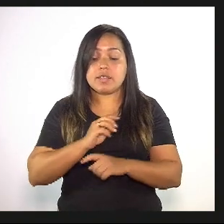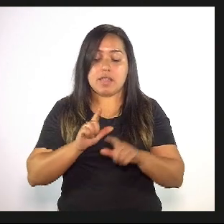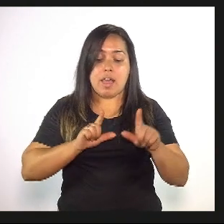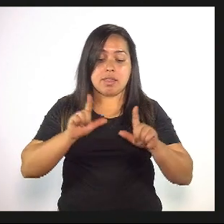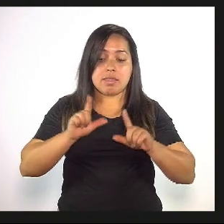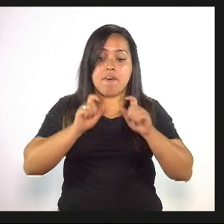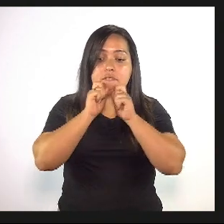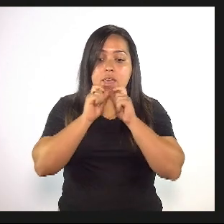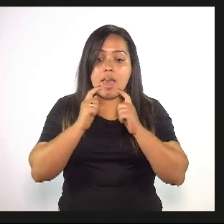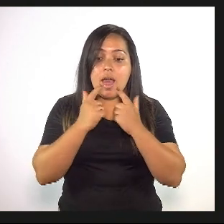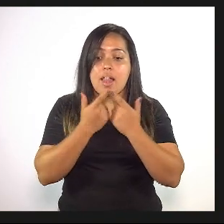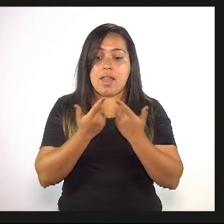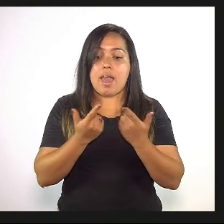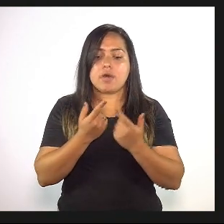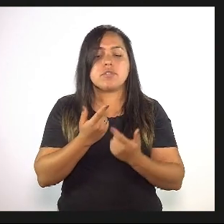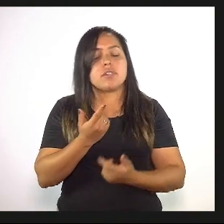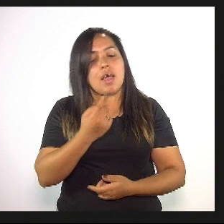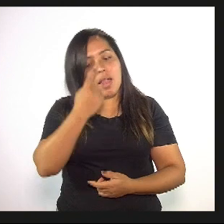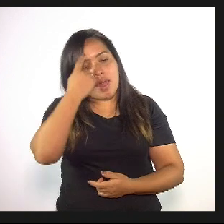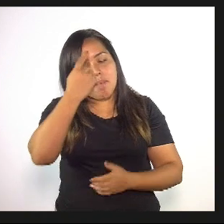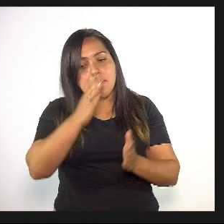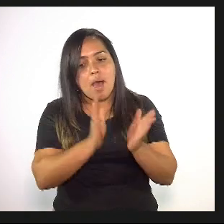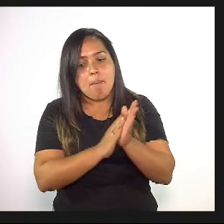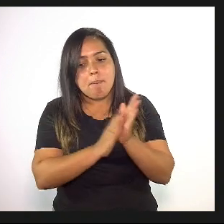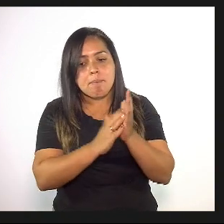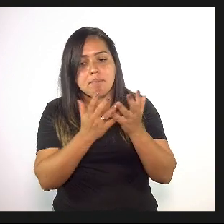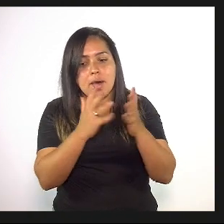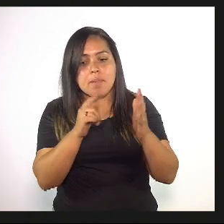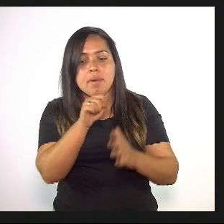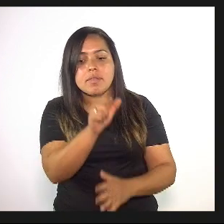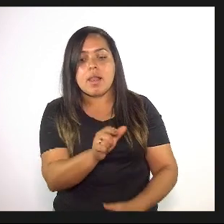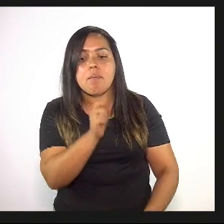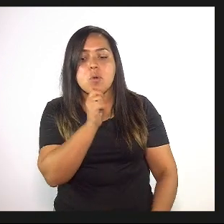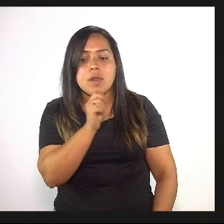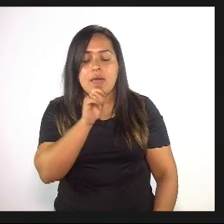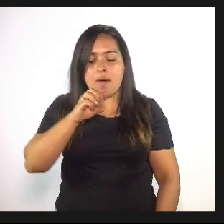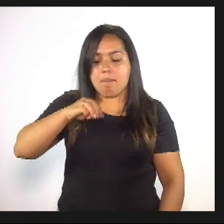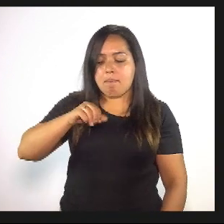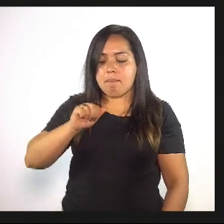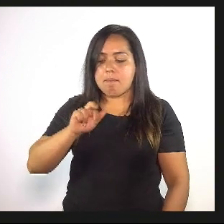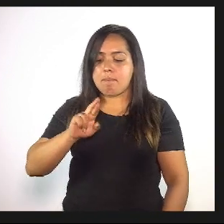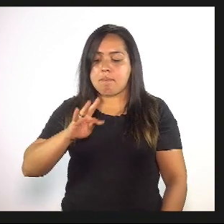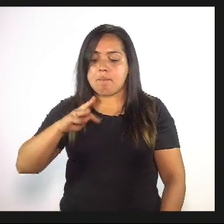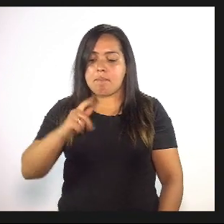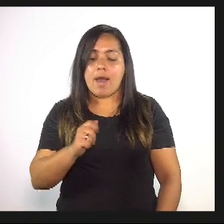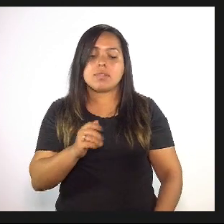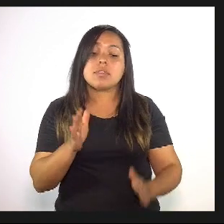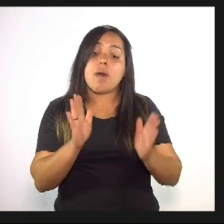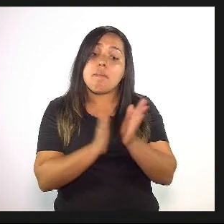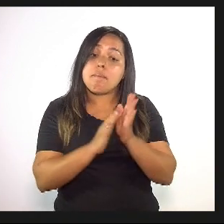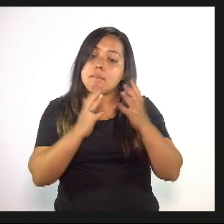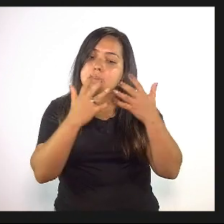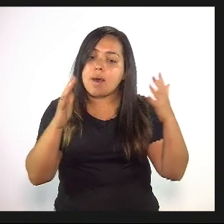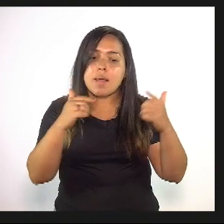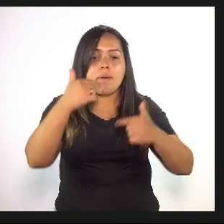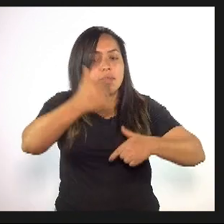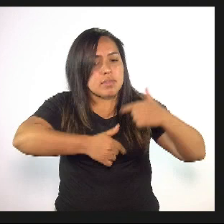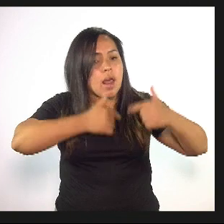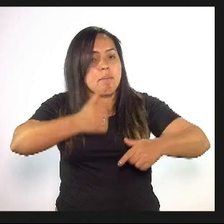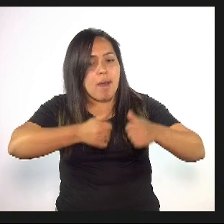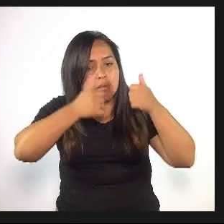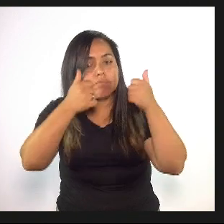Isso. Deputada Marta, parabenizar. Eu liguei para a Vossa Excelência aí logo no final da campanha. Parabenizar pela campanha limpa,